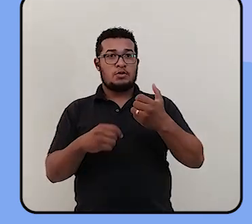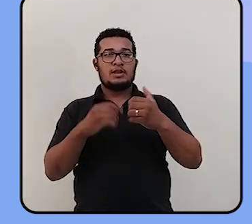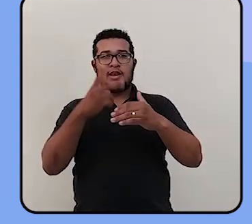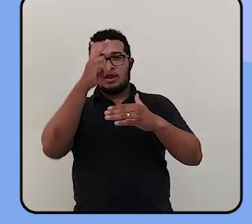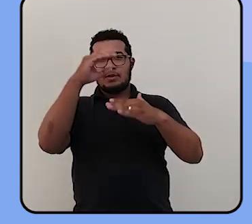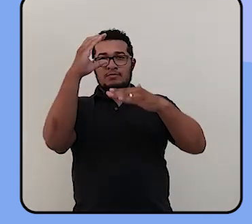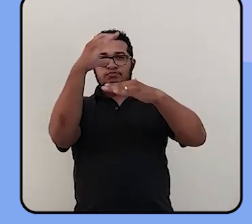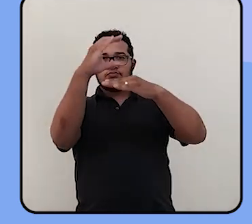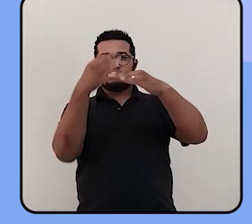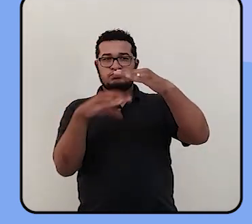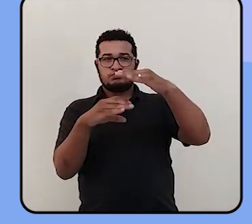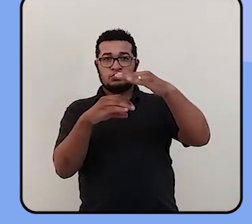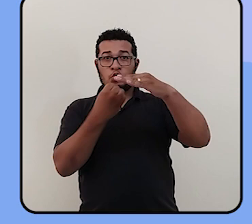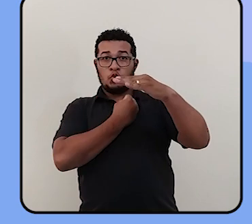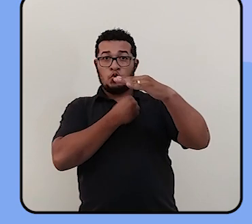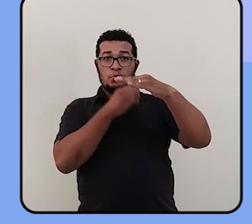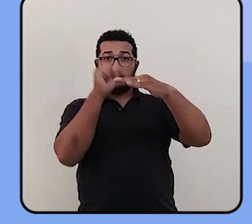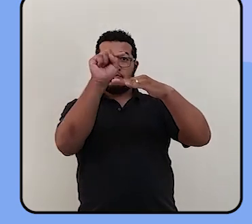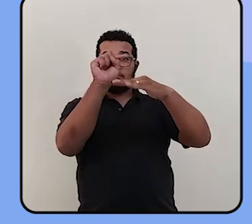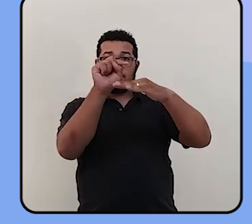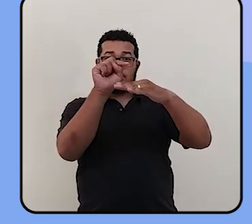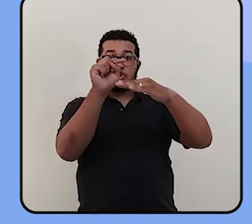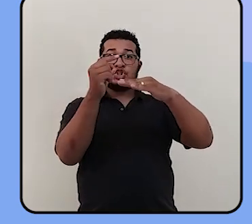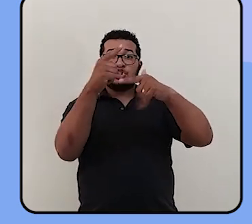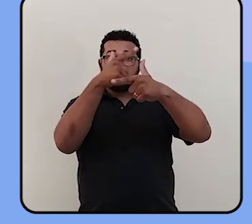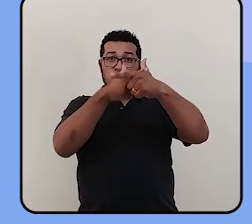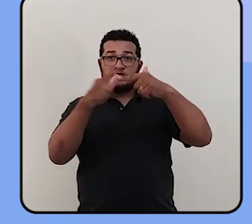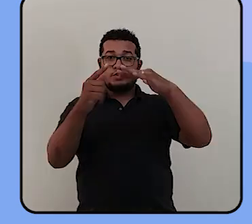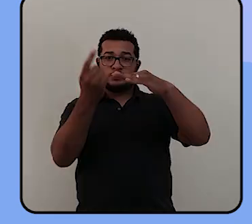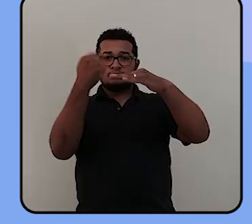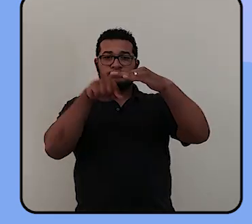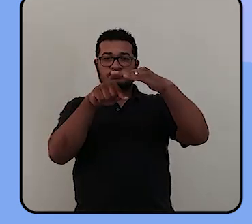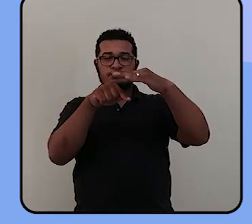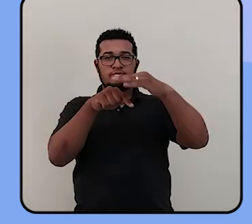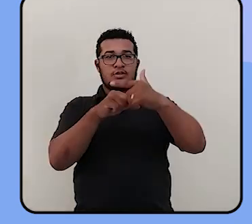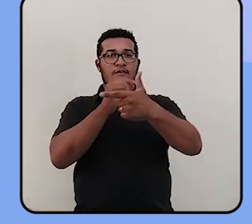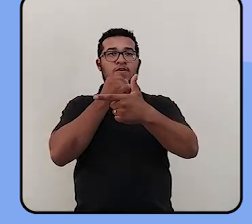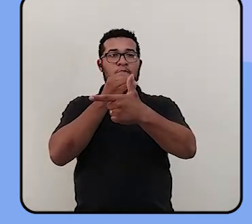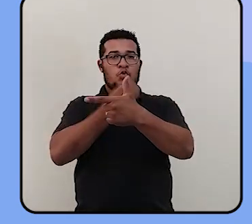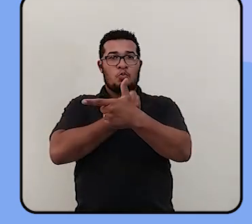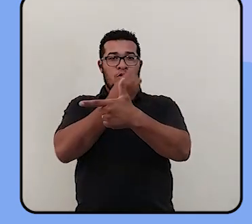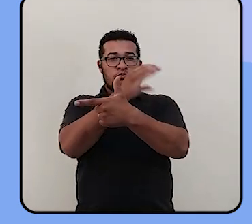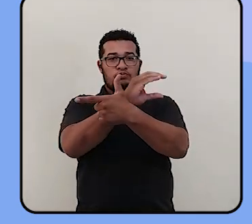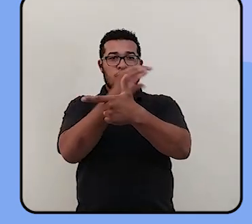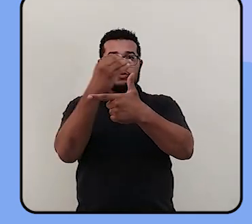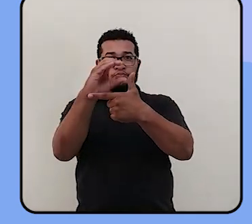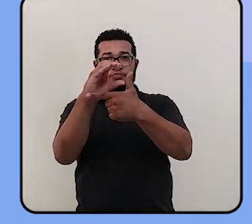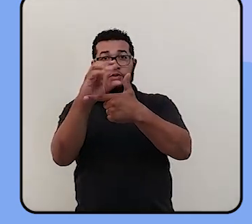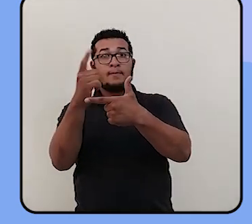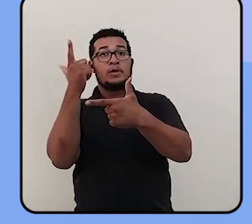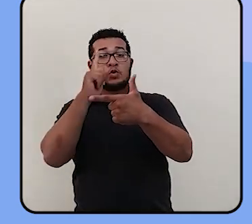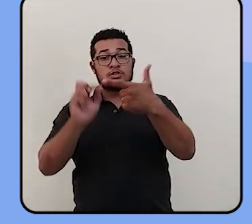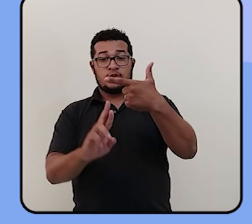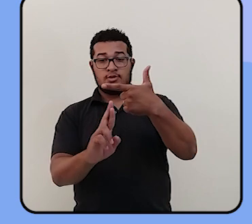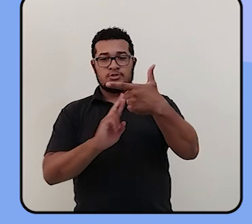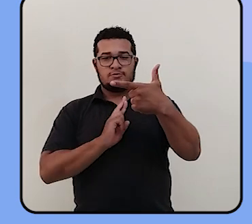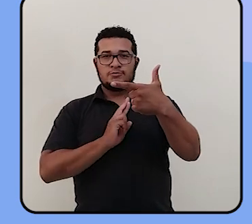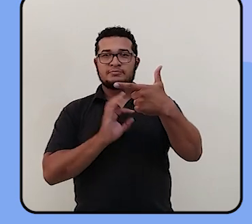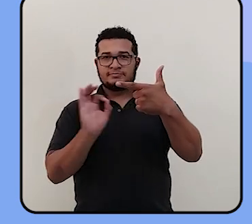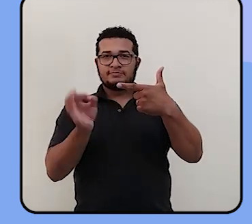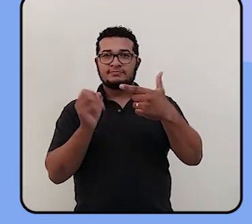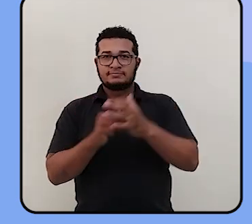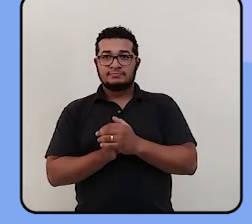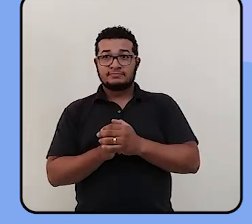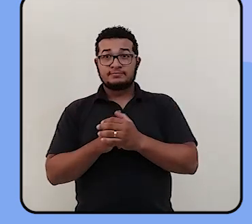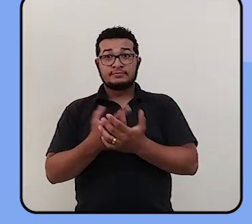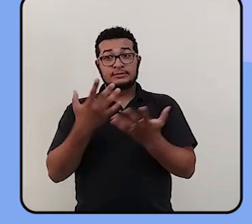cima, dividir pelo número de baixo e achar a constante de proporcionalidade. Neste caso, você teria que